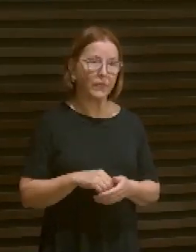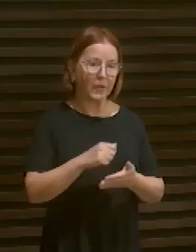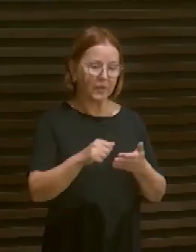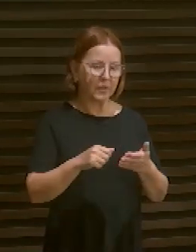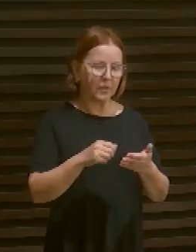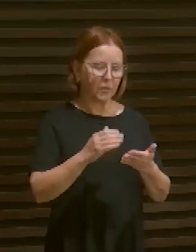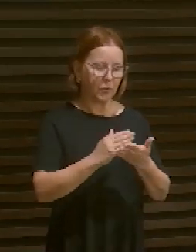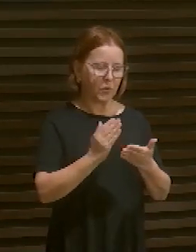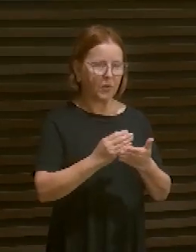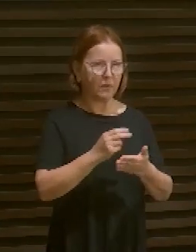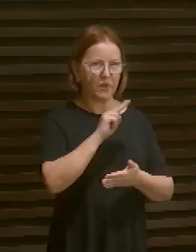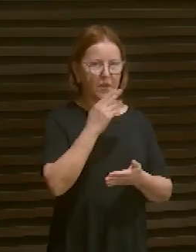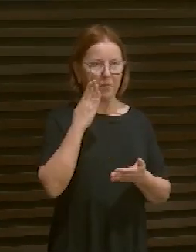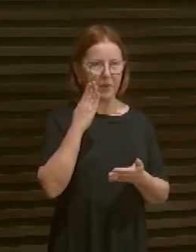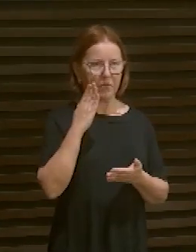como fogo